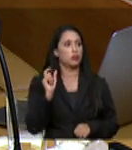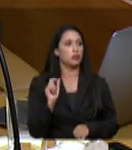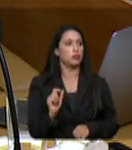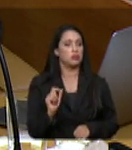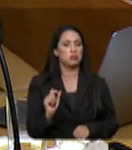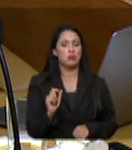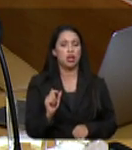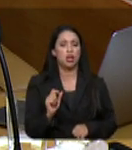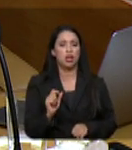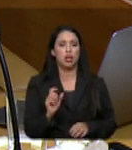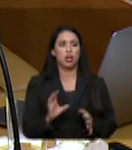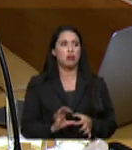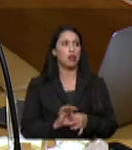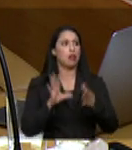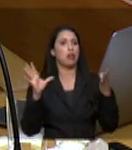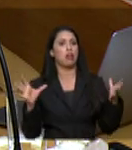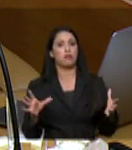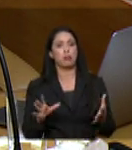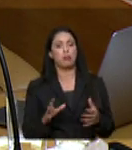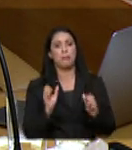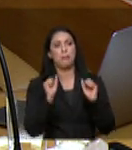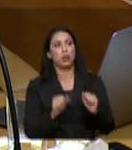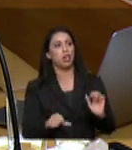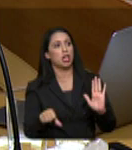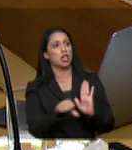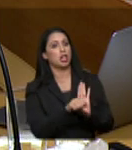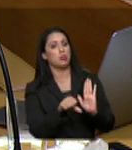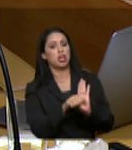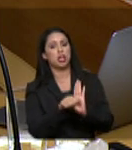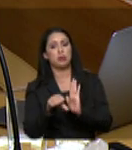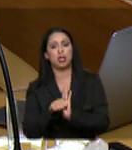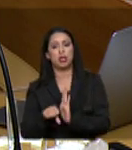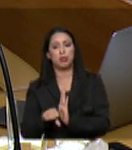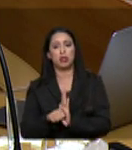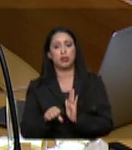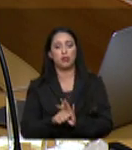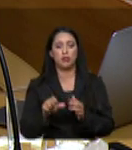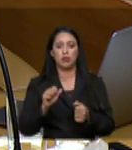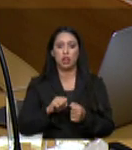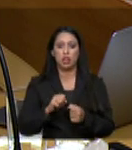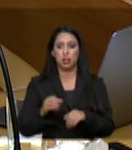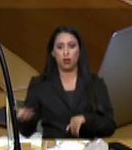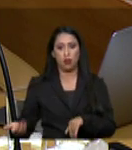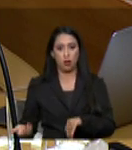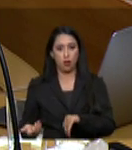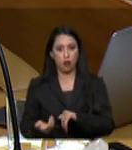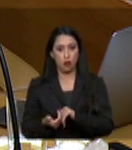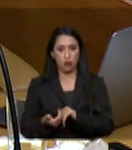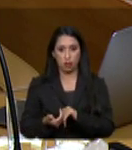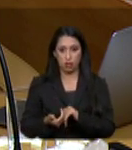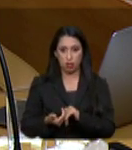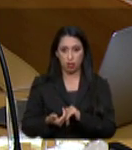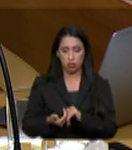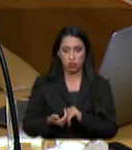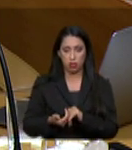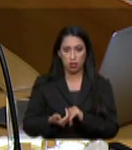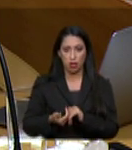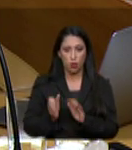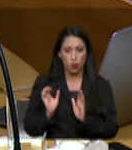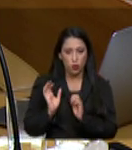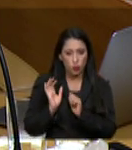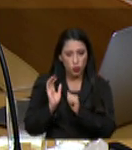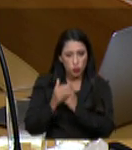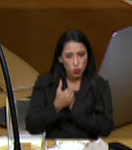para a prática de crimes sob pena de se transformar o Congresso Nacional em